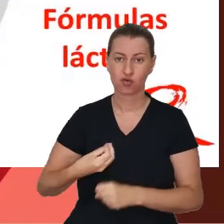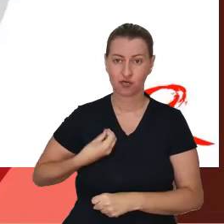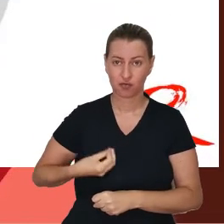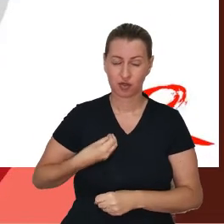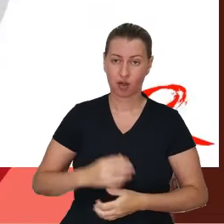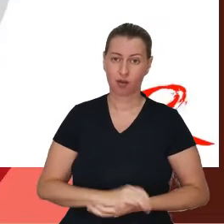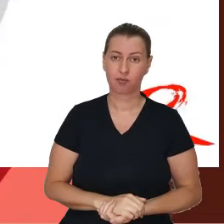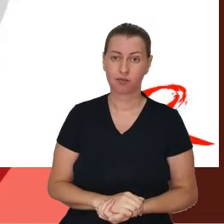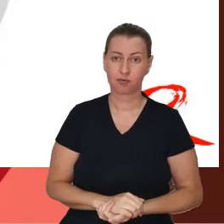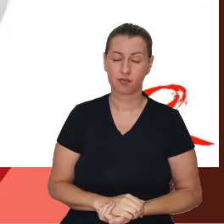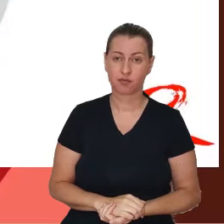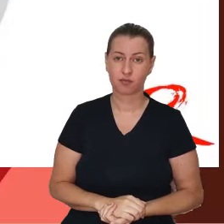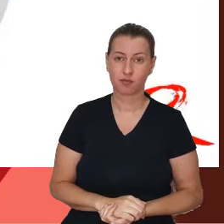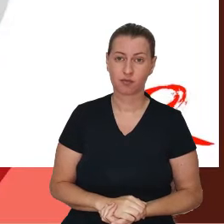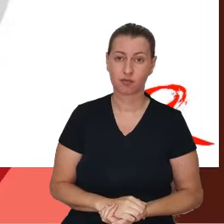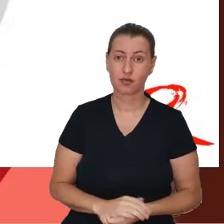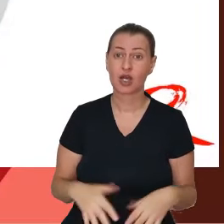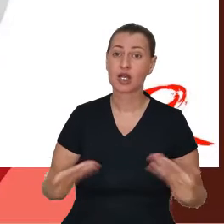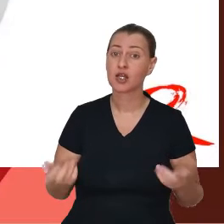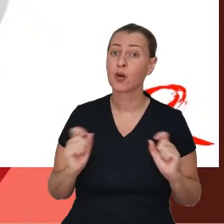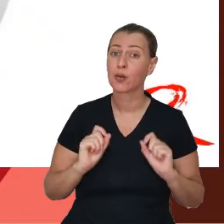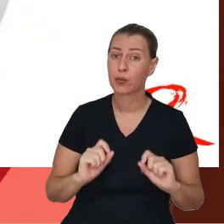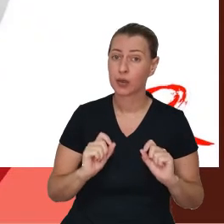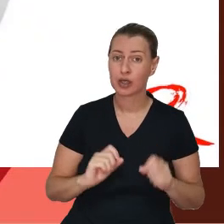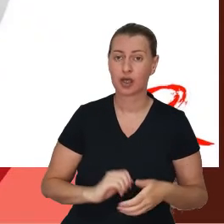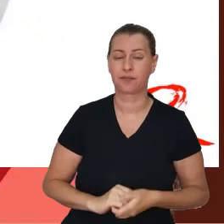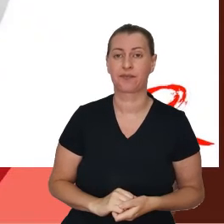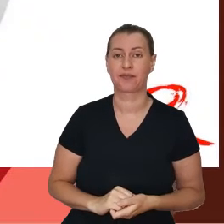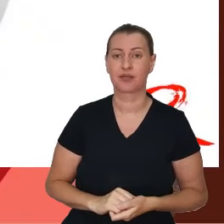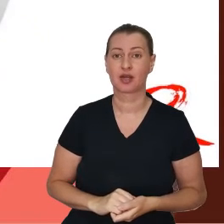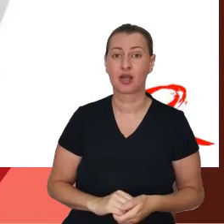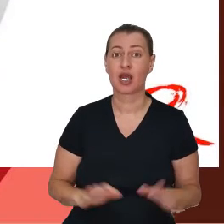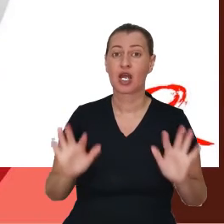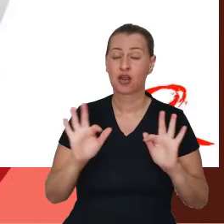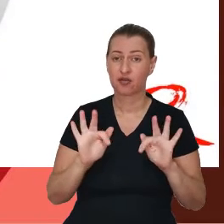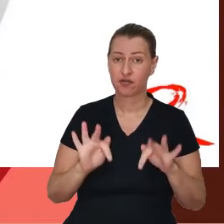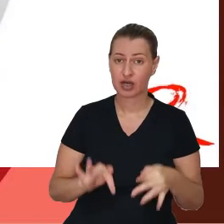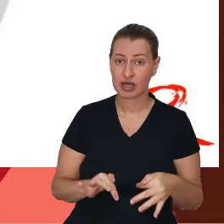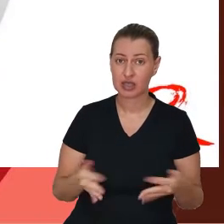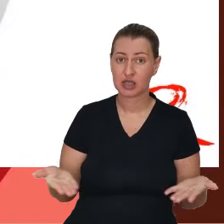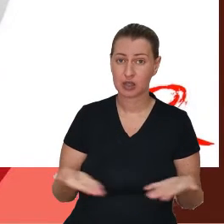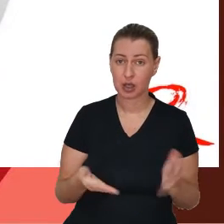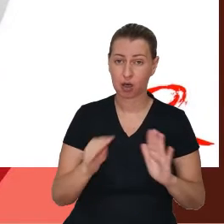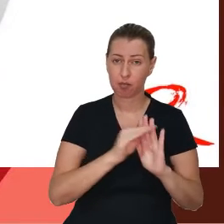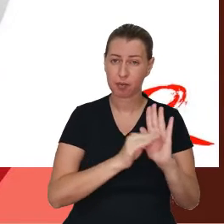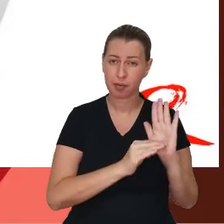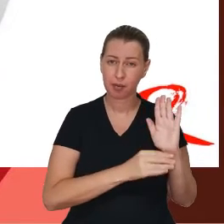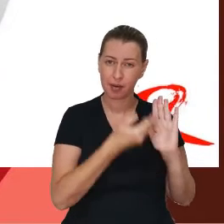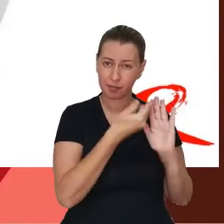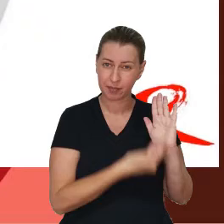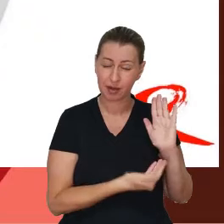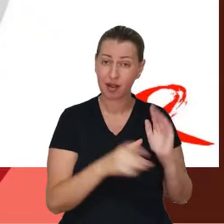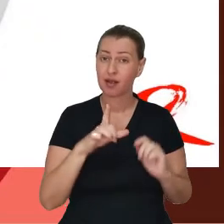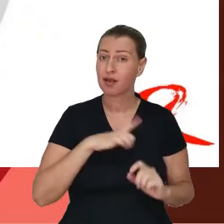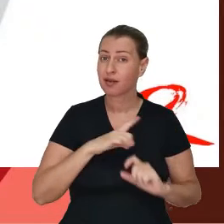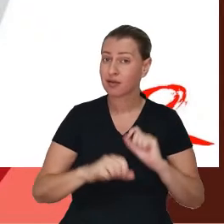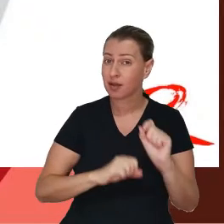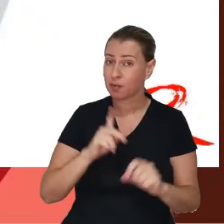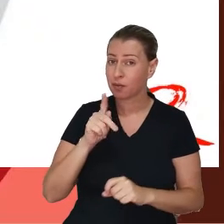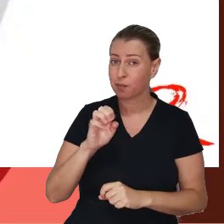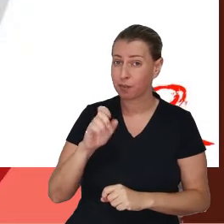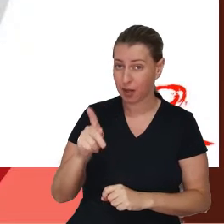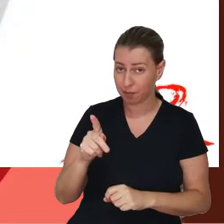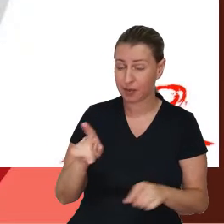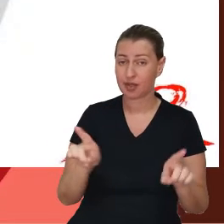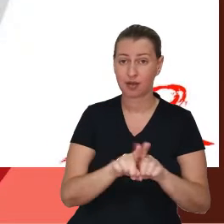Okay. E por fim, então, encerrando o mandala, concluindo, nós temos a PEP